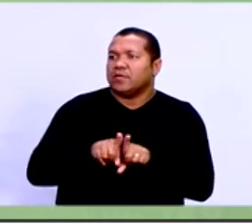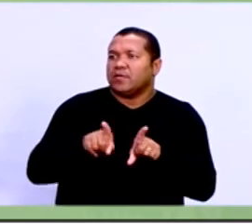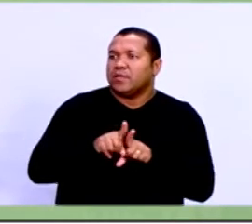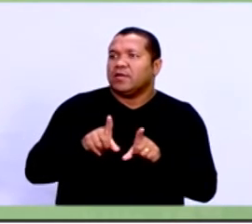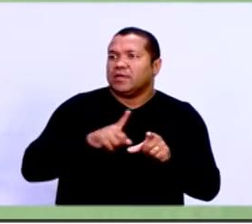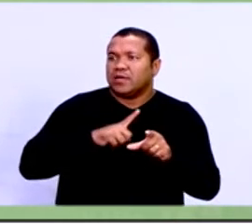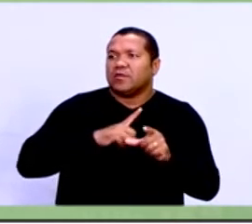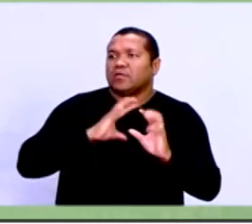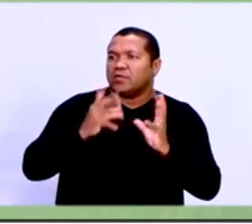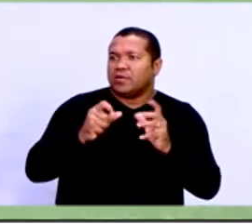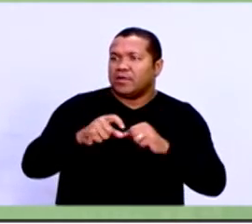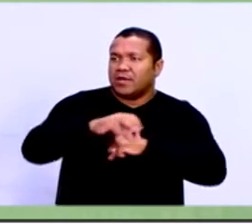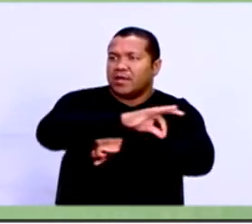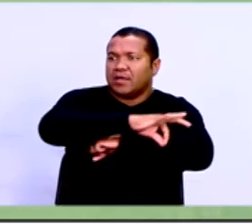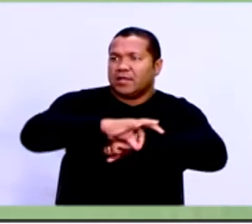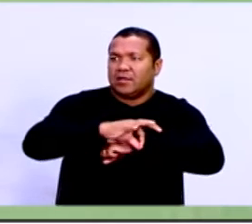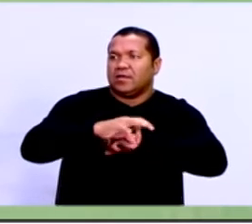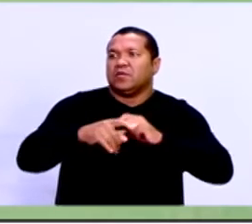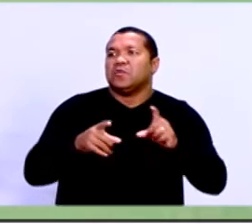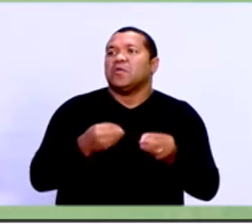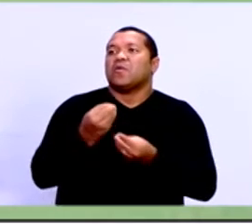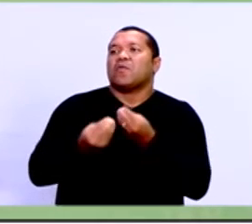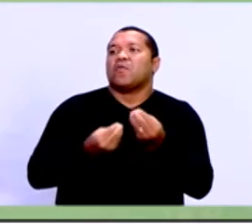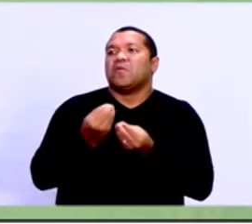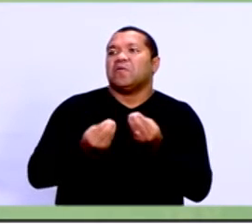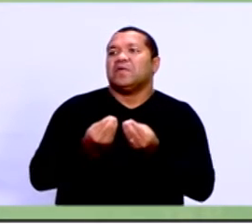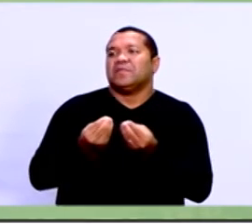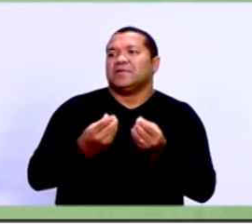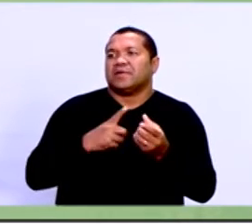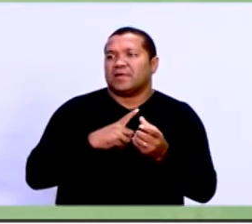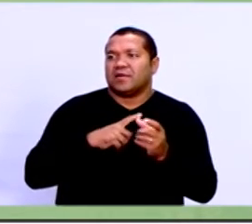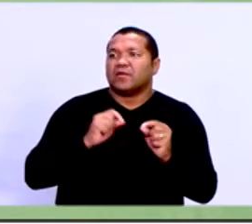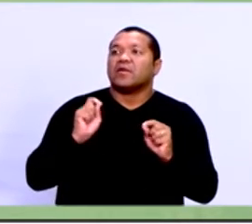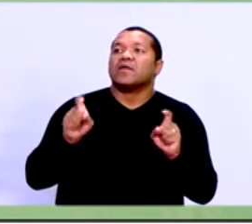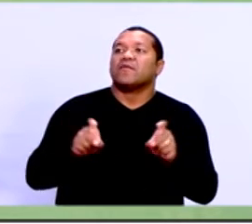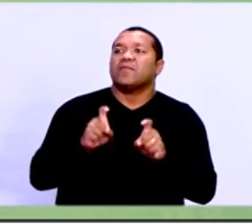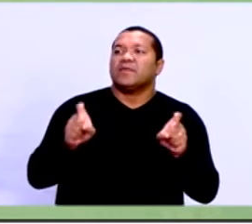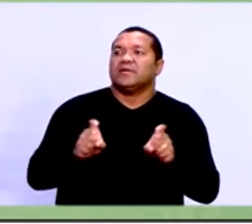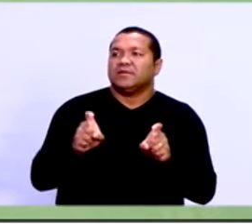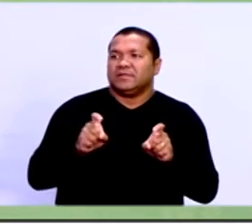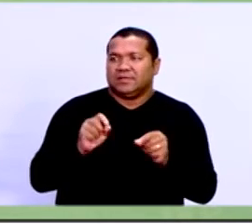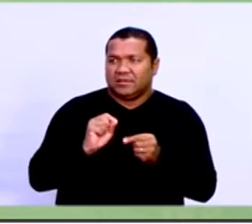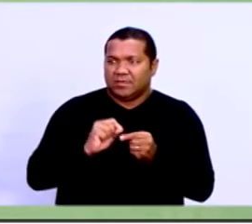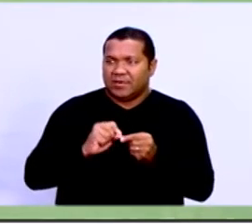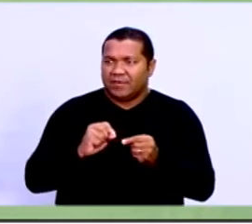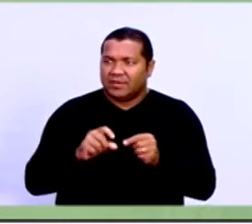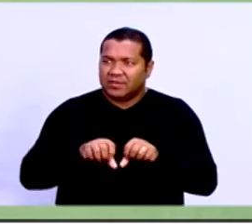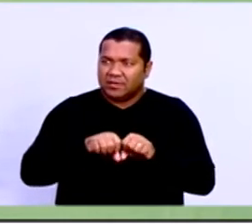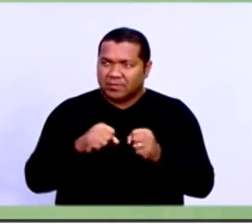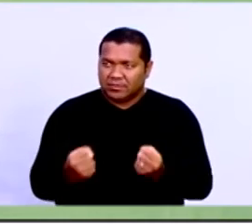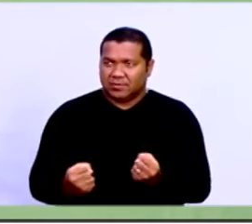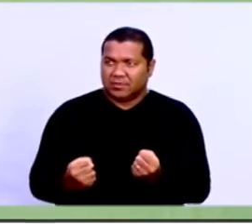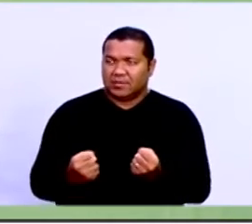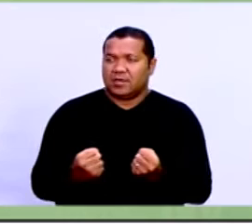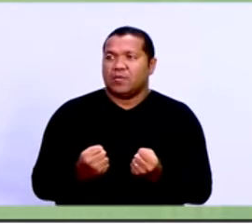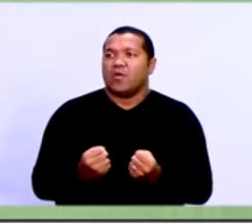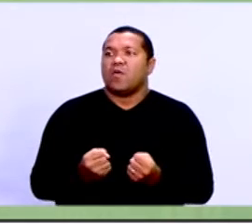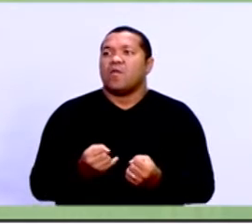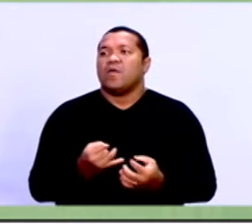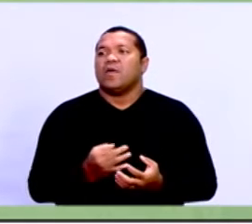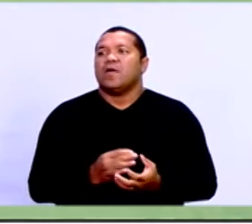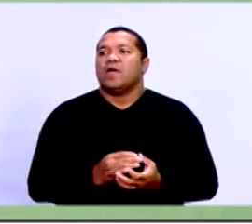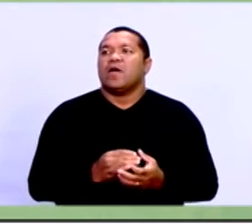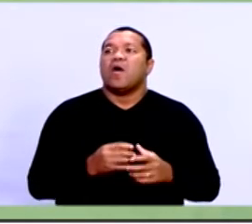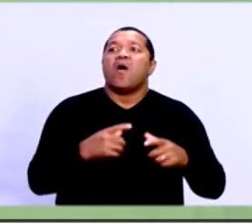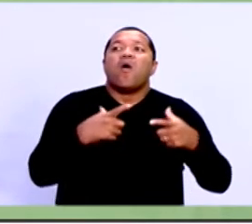arquitetura como coisa com a estrutura que eu vou precisar pra esse sistema qual em que